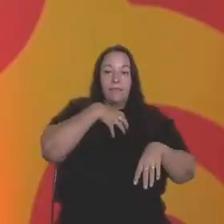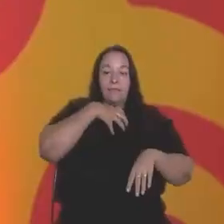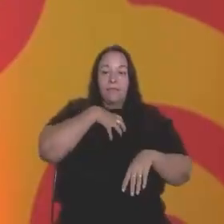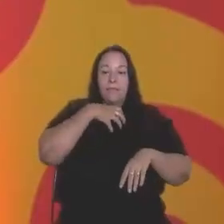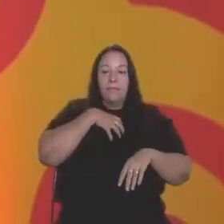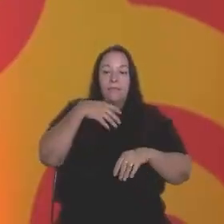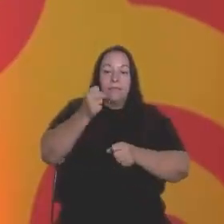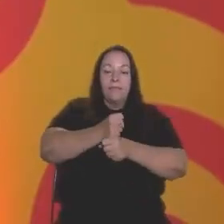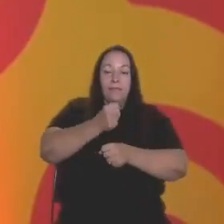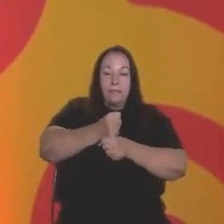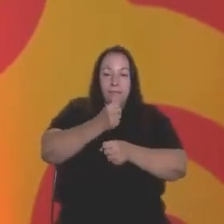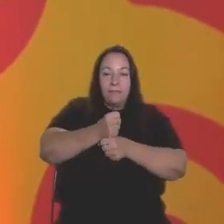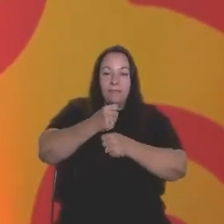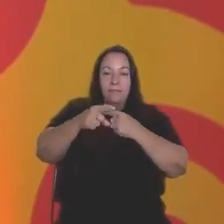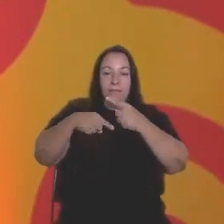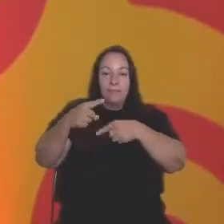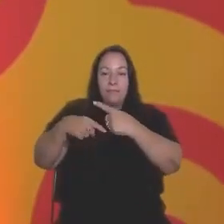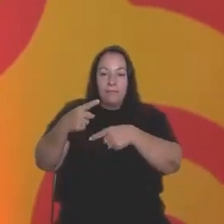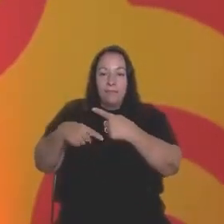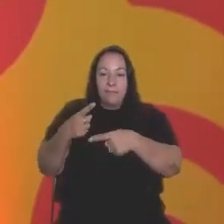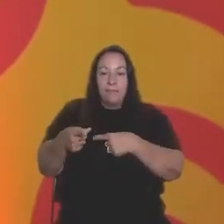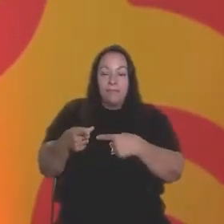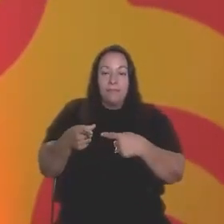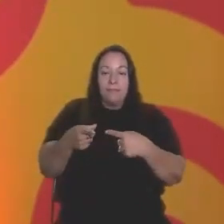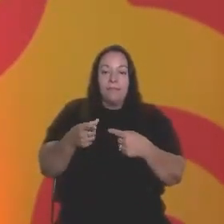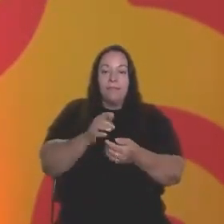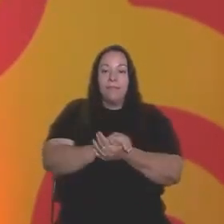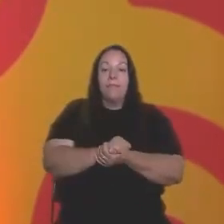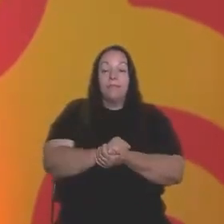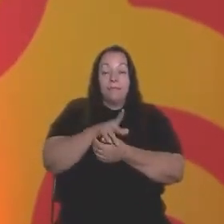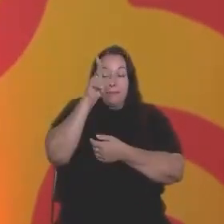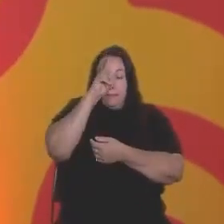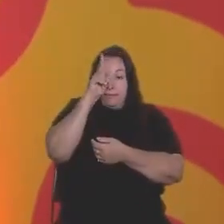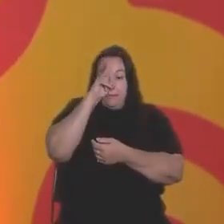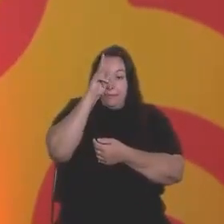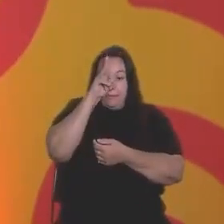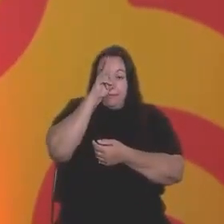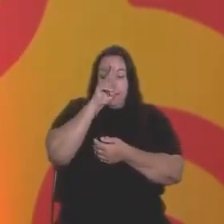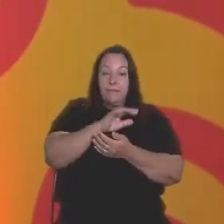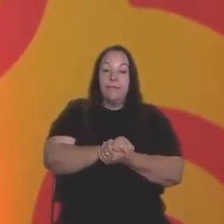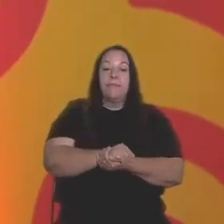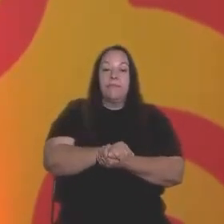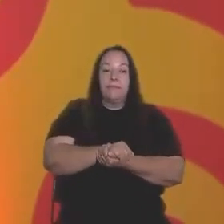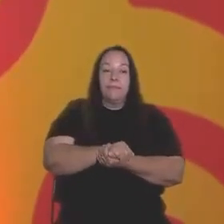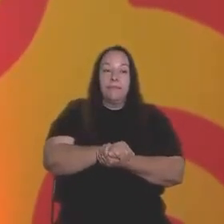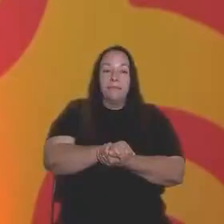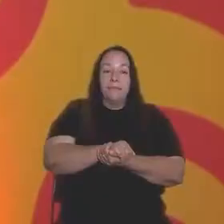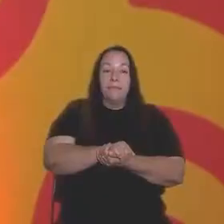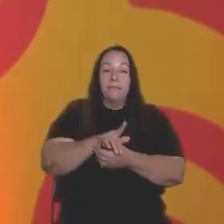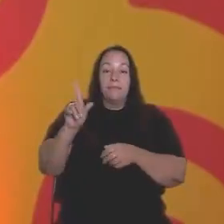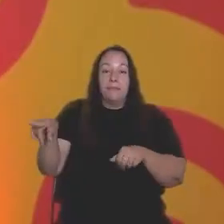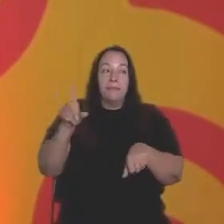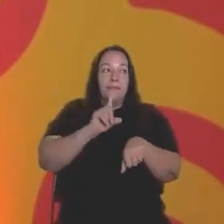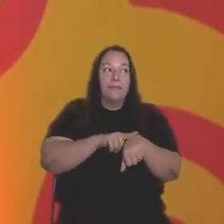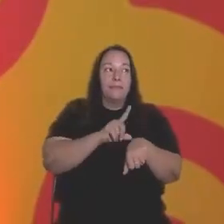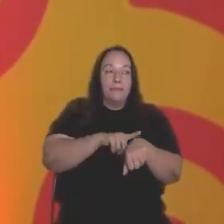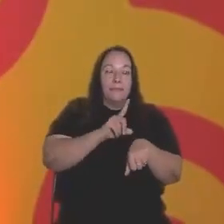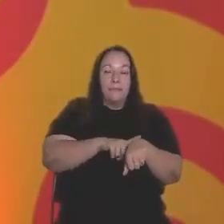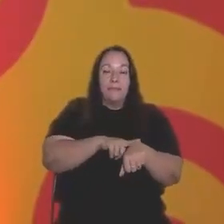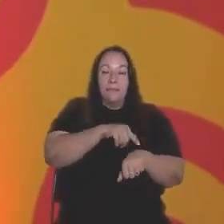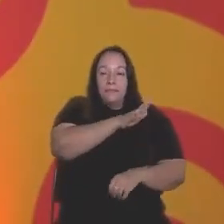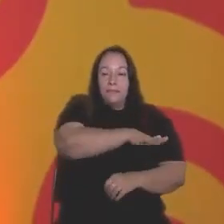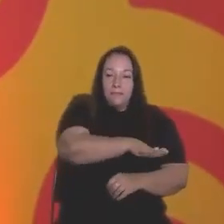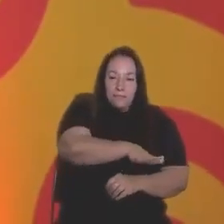longo dos próximos anos. Então, a gente aqui que está se lembrando desse momento ali